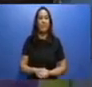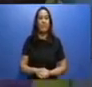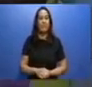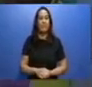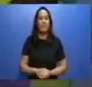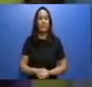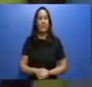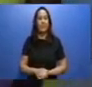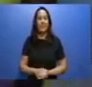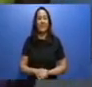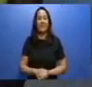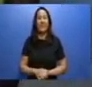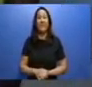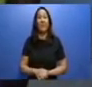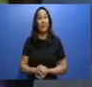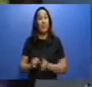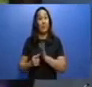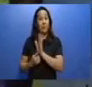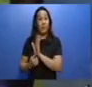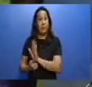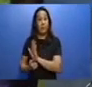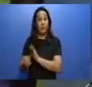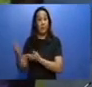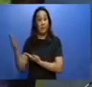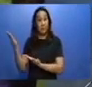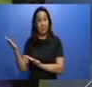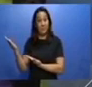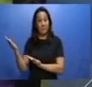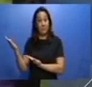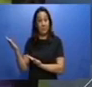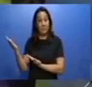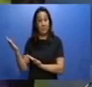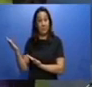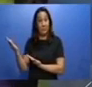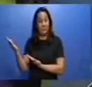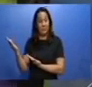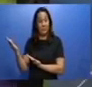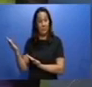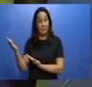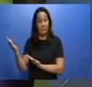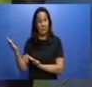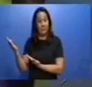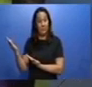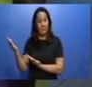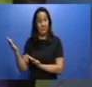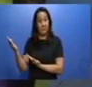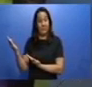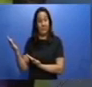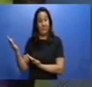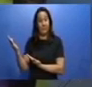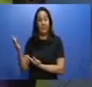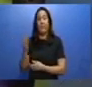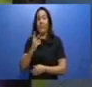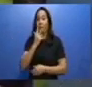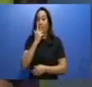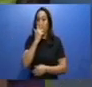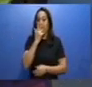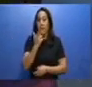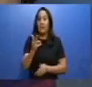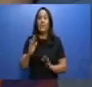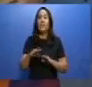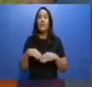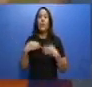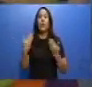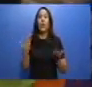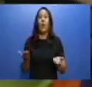Olha quem tá chegando na área. E aí? Tá parecido, não está? Qual é esse